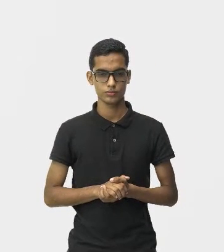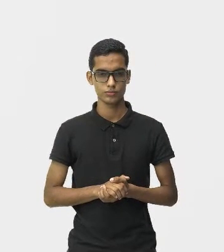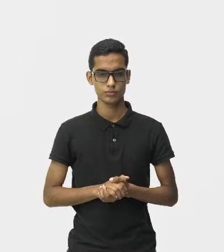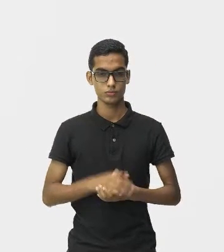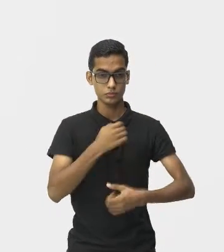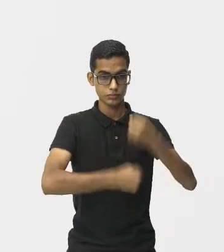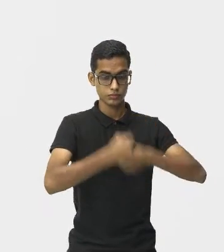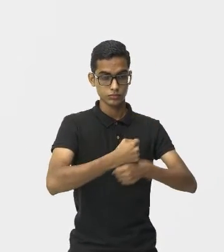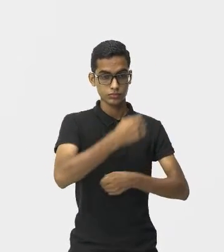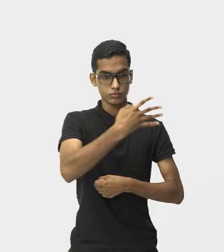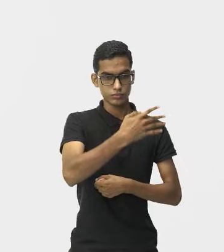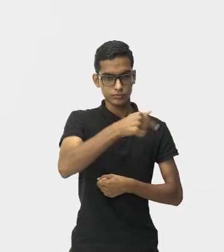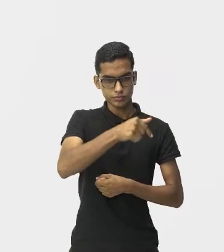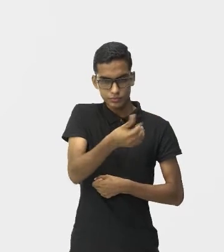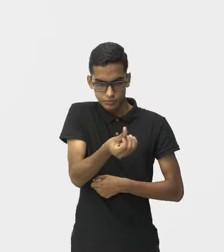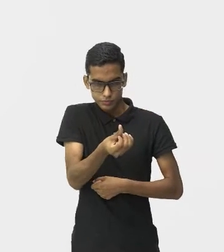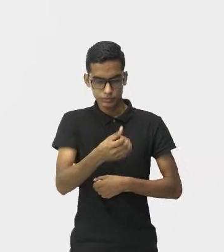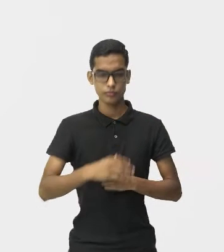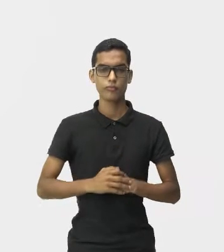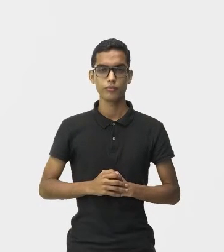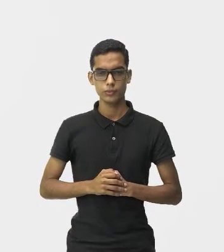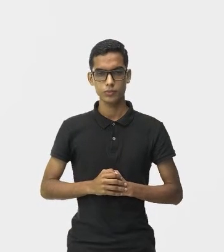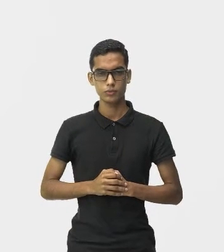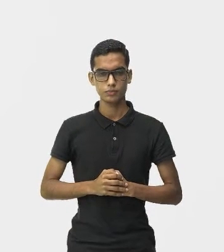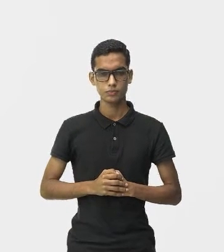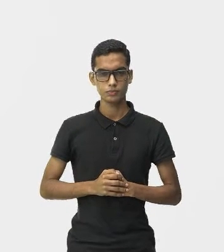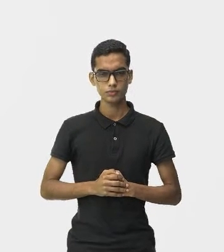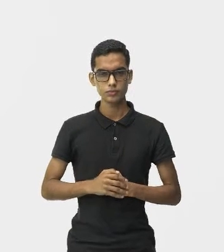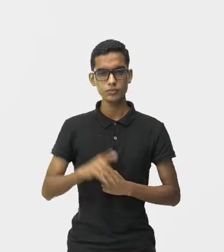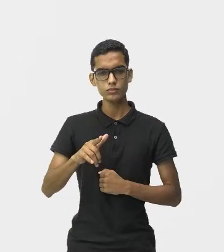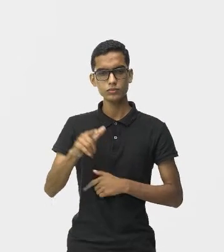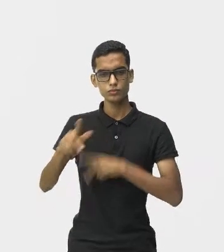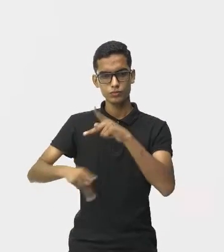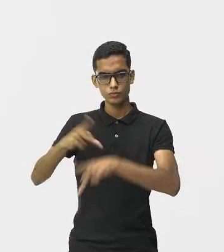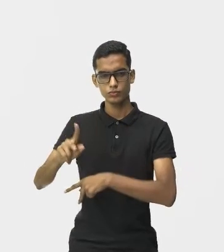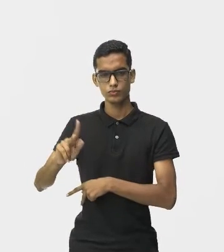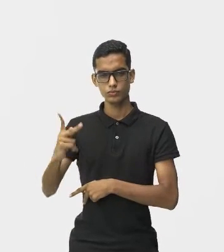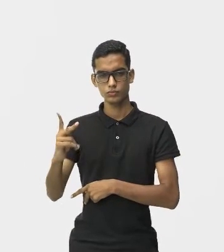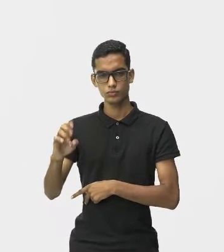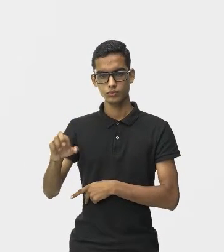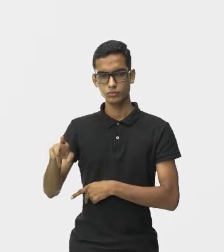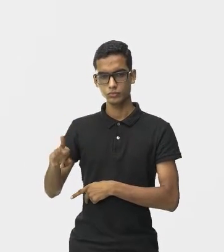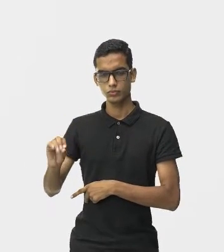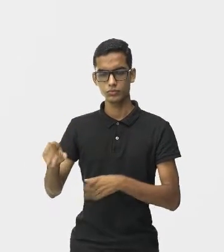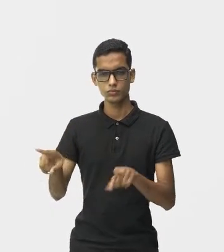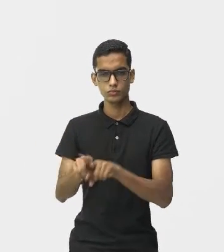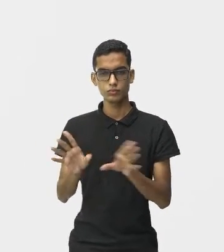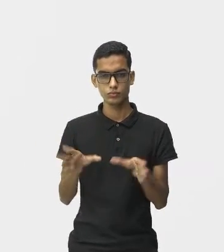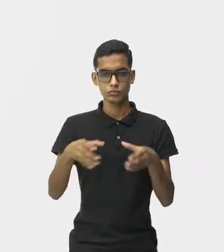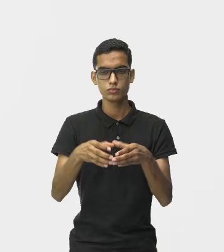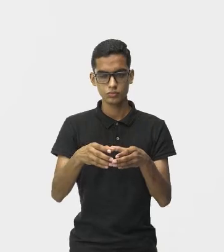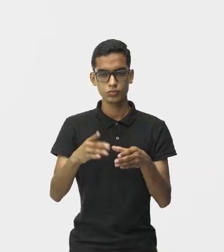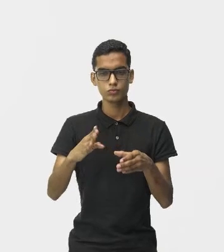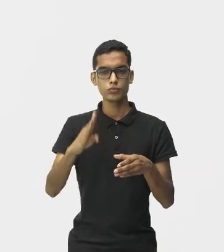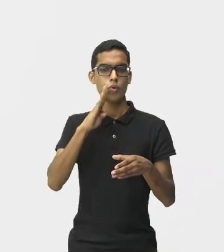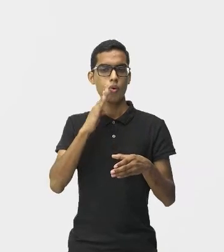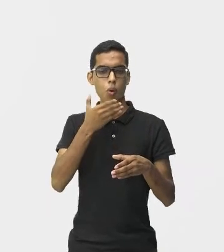Em 476, os Herúculos, um grupo de bárbaros germanos chefiados por